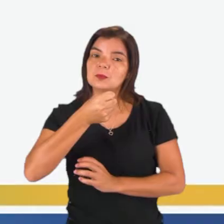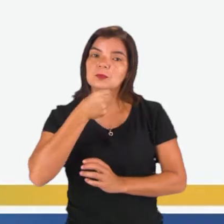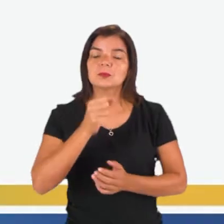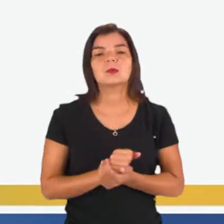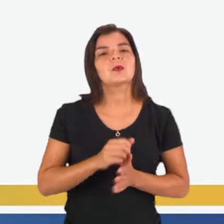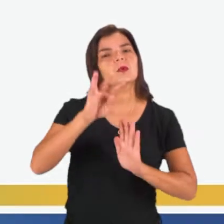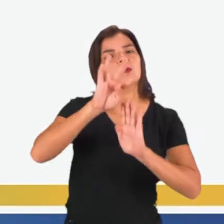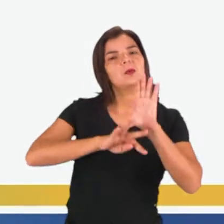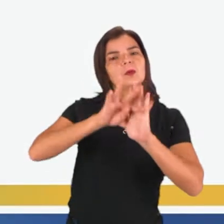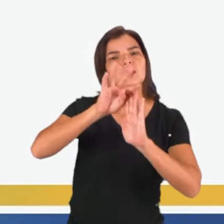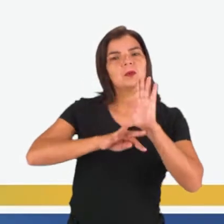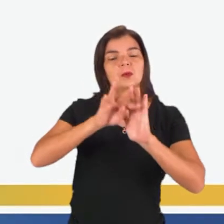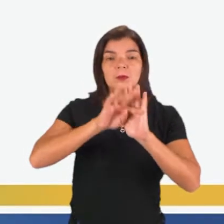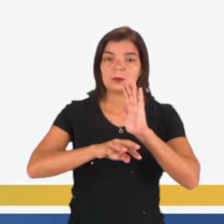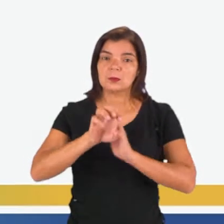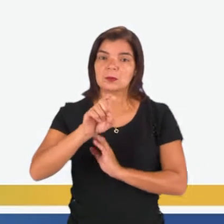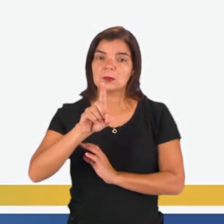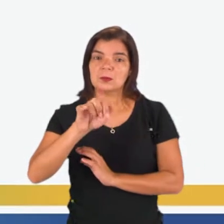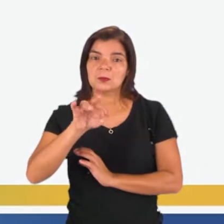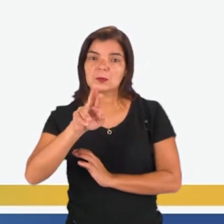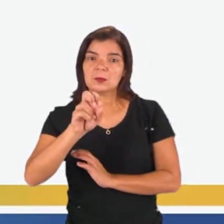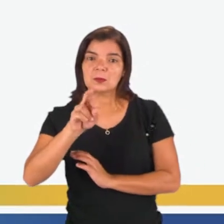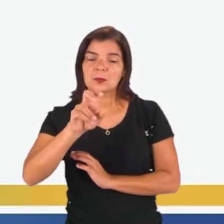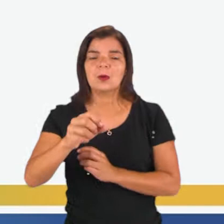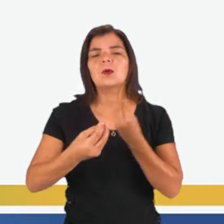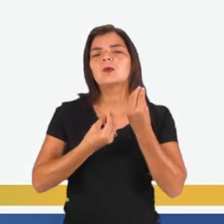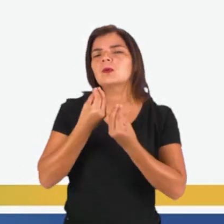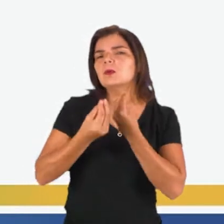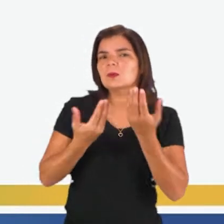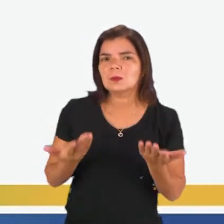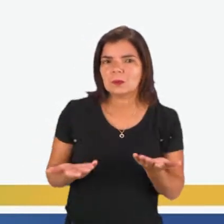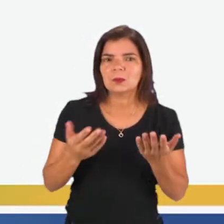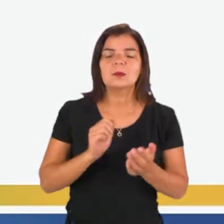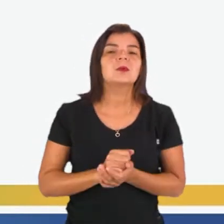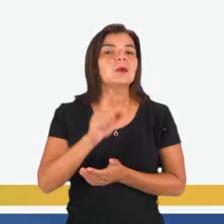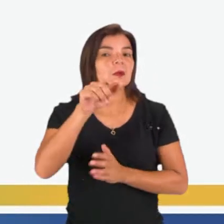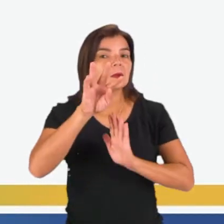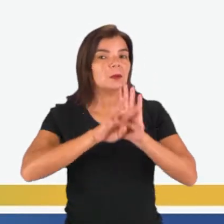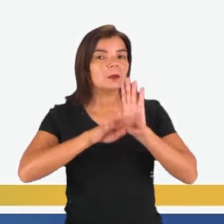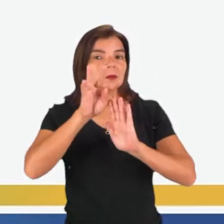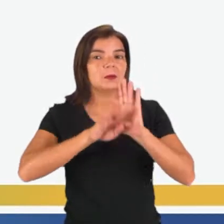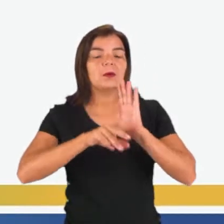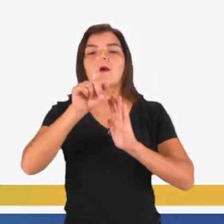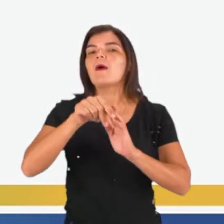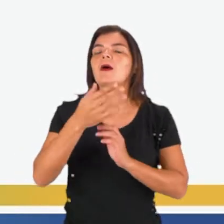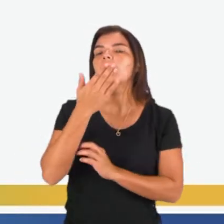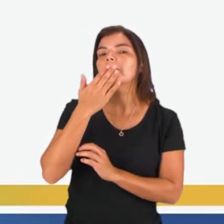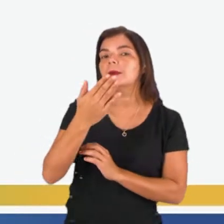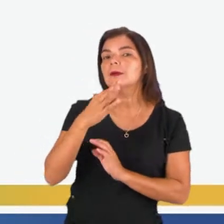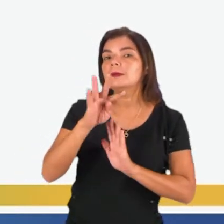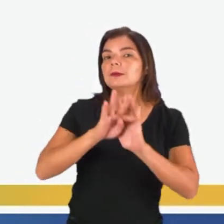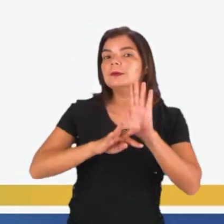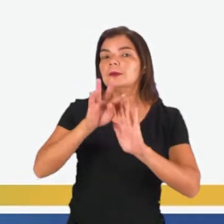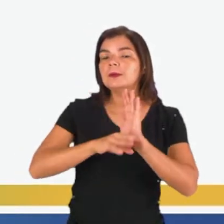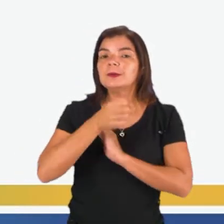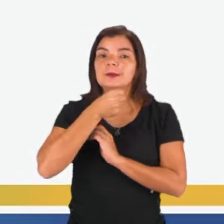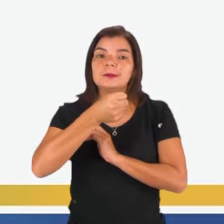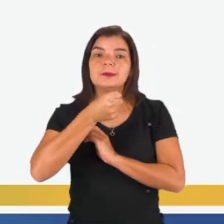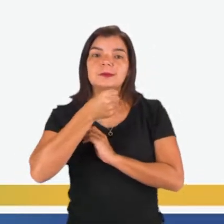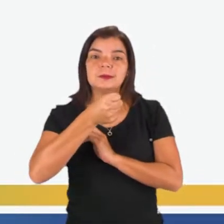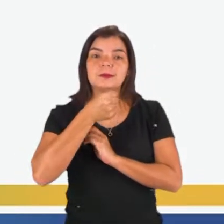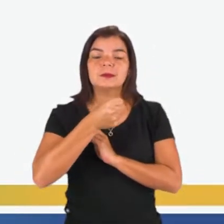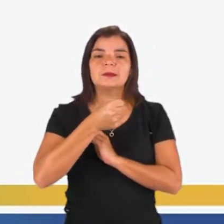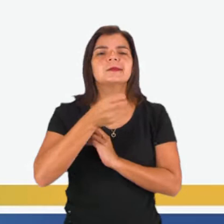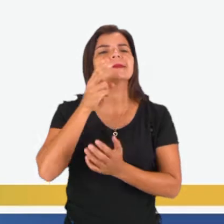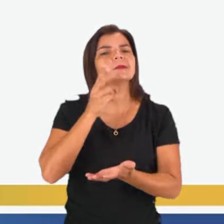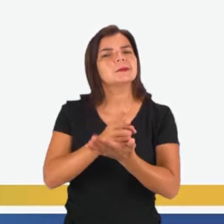Texto editorial. Como produzir um editorial? O texto editorial é um tipo de texto jornalístico